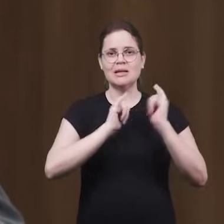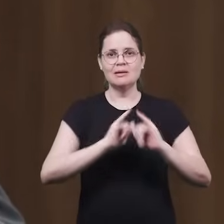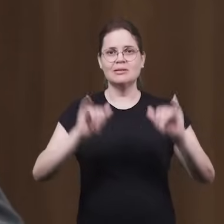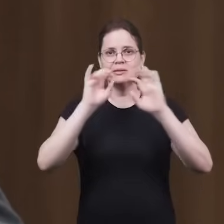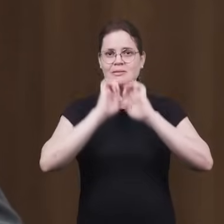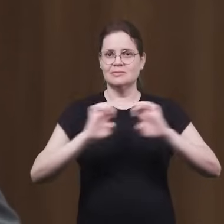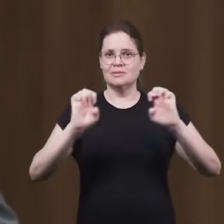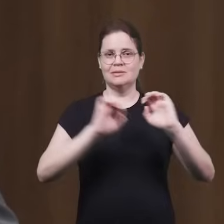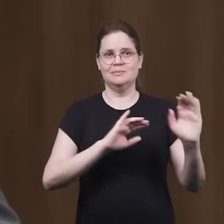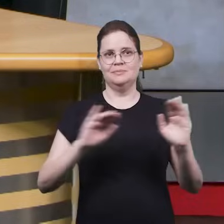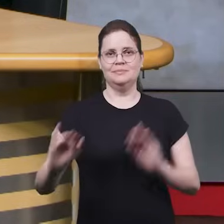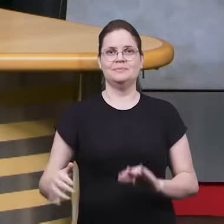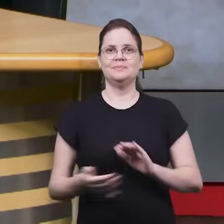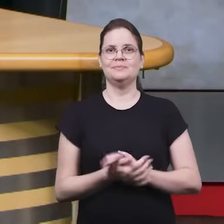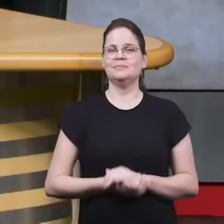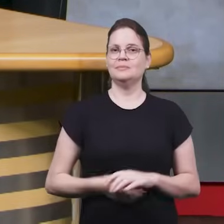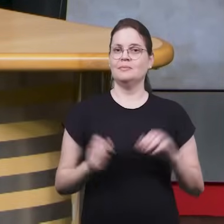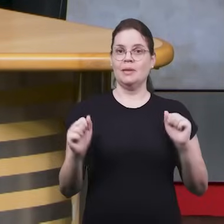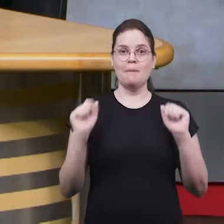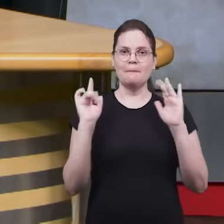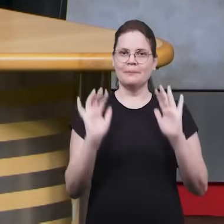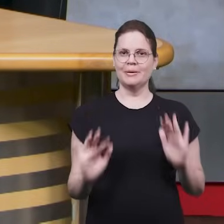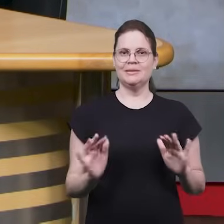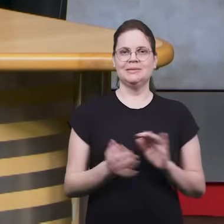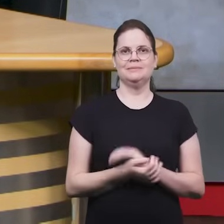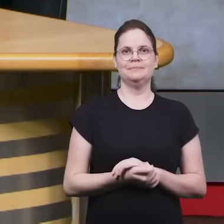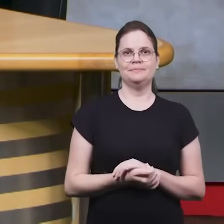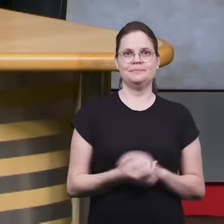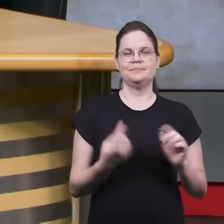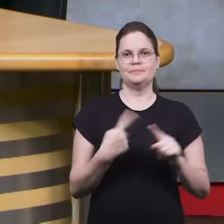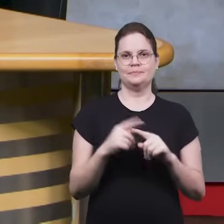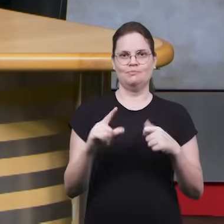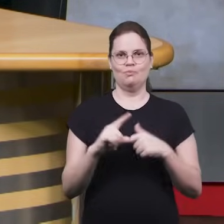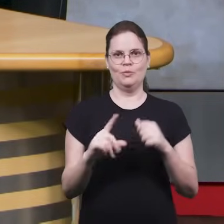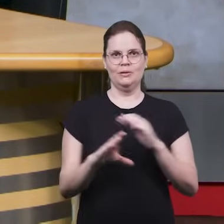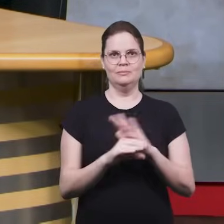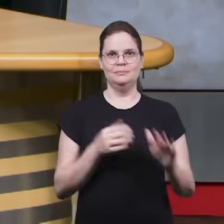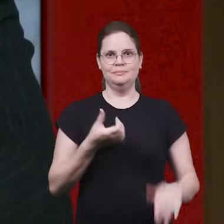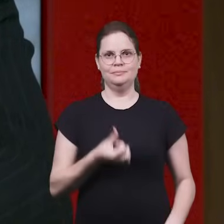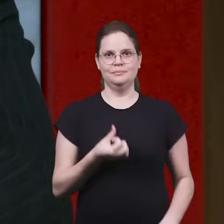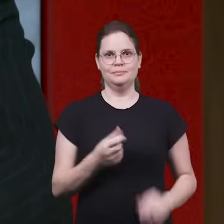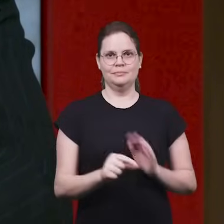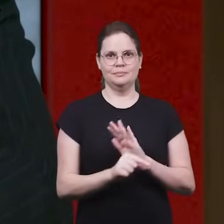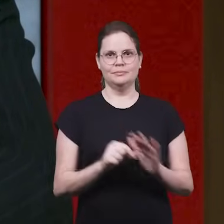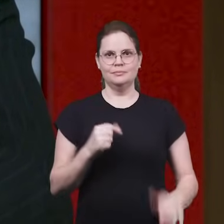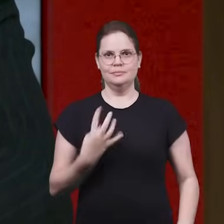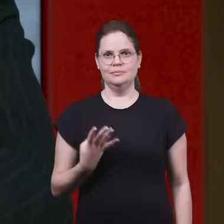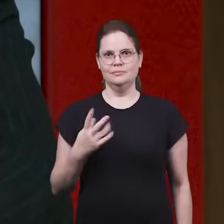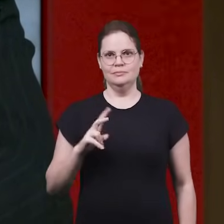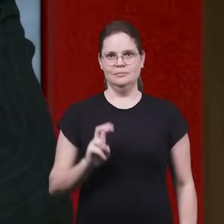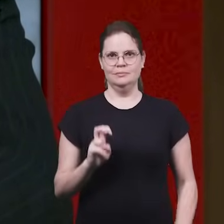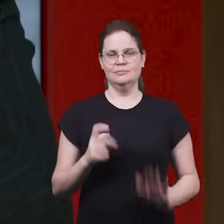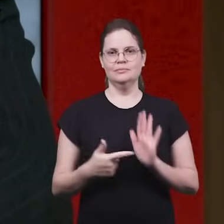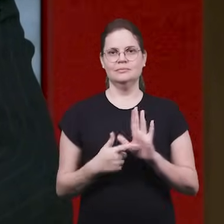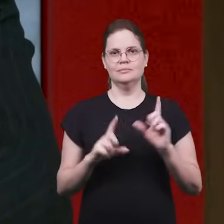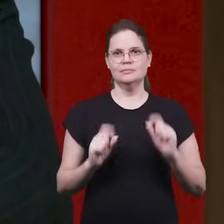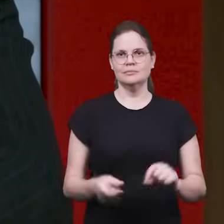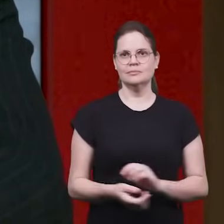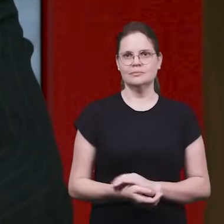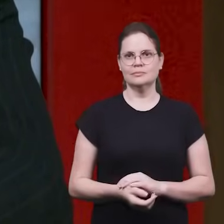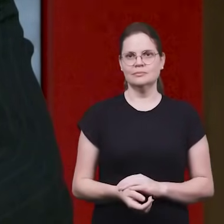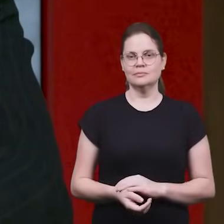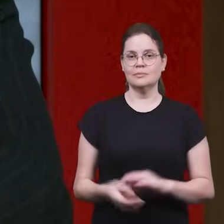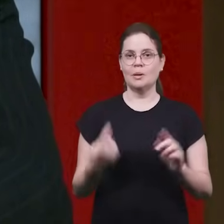Deus. E dentro disso, Josias, Lucas capítulo 6, versículo 45. Porque